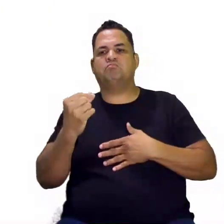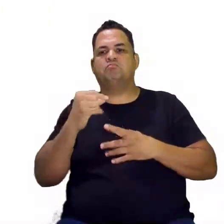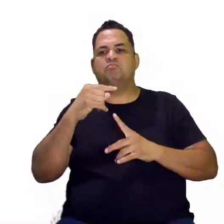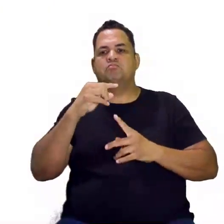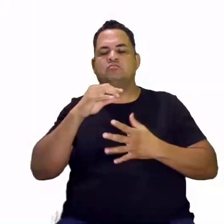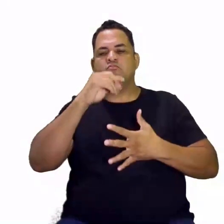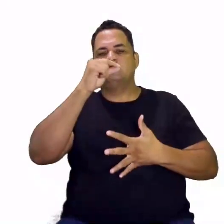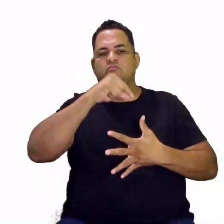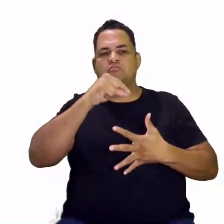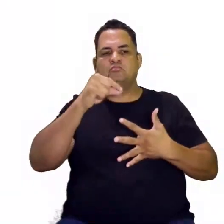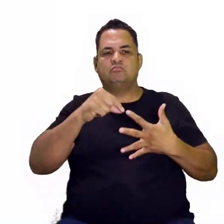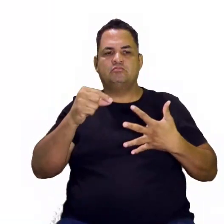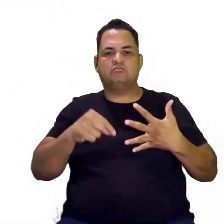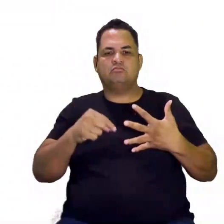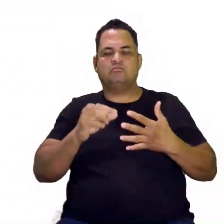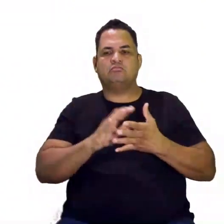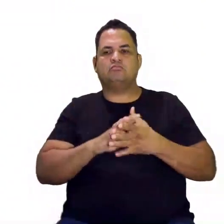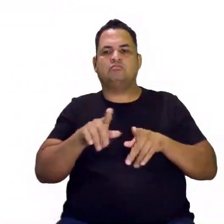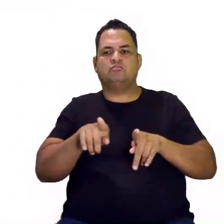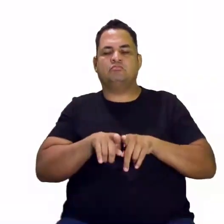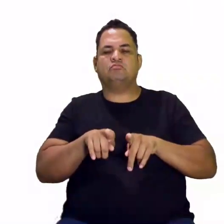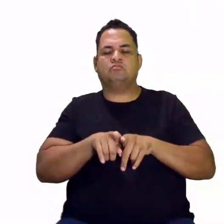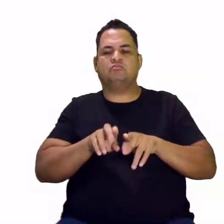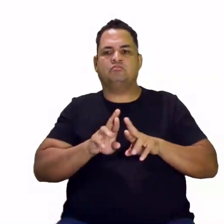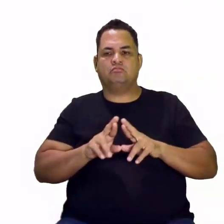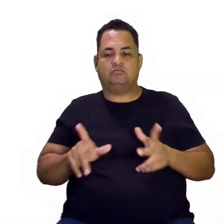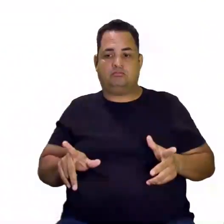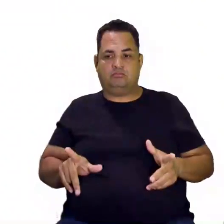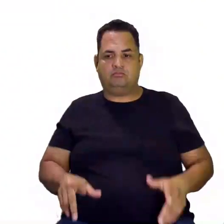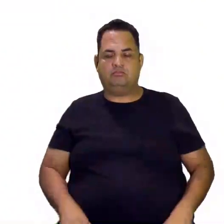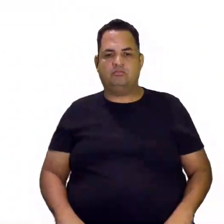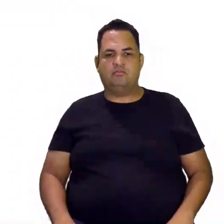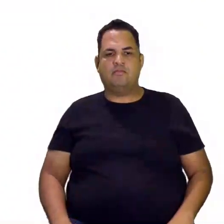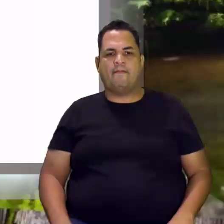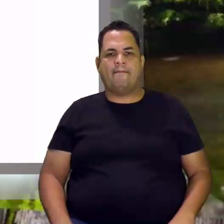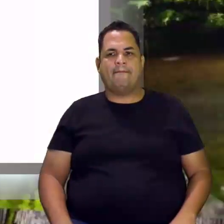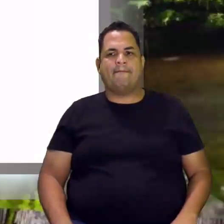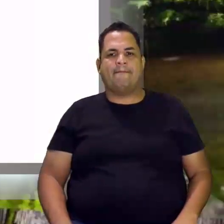de espécies. Existe uma diferença aqui, olha aqui para mim.